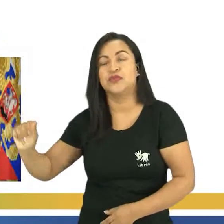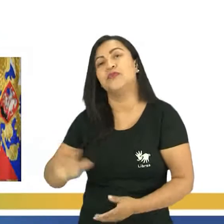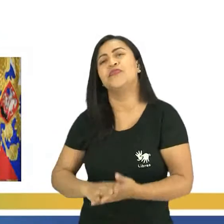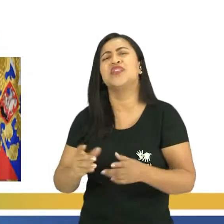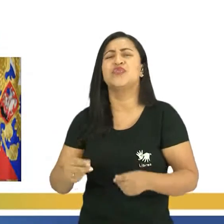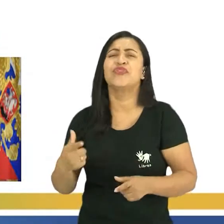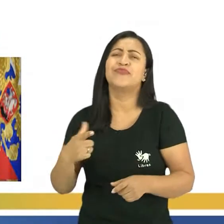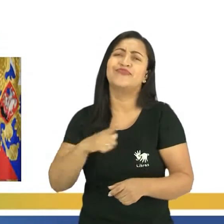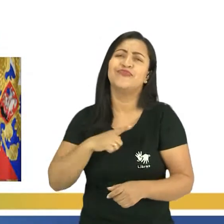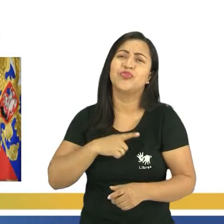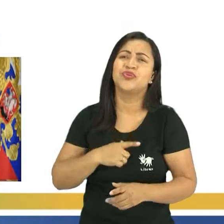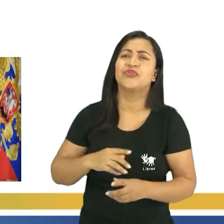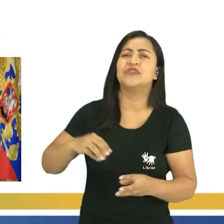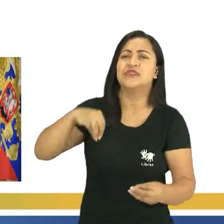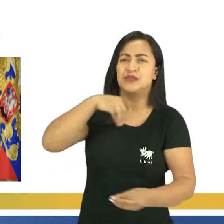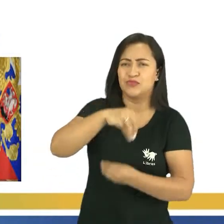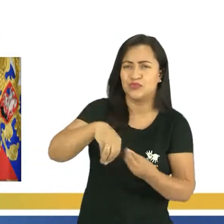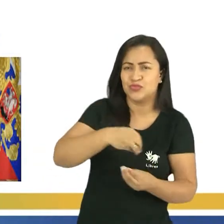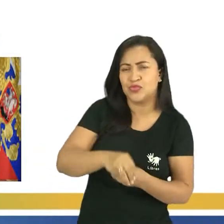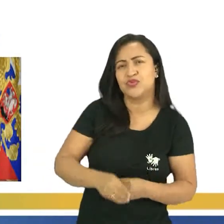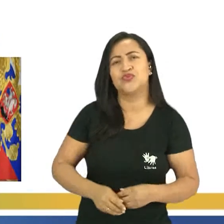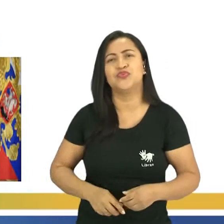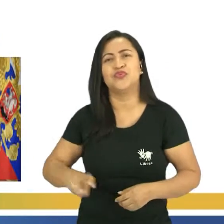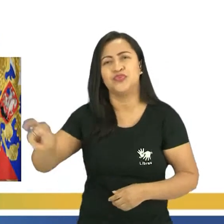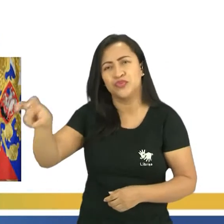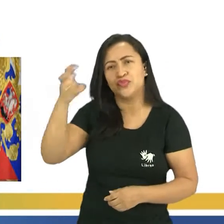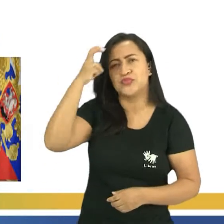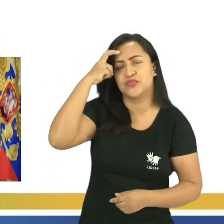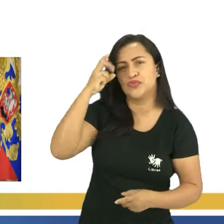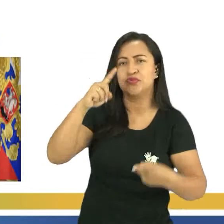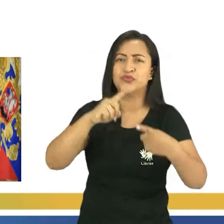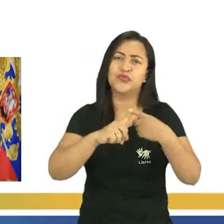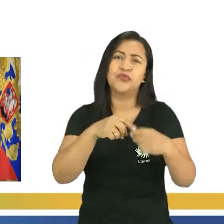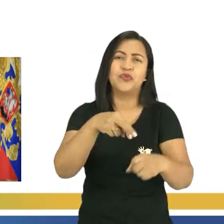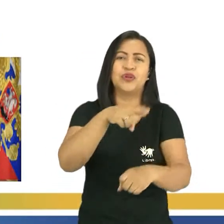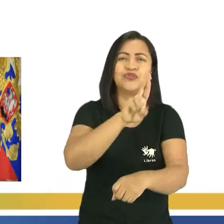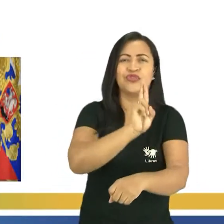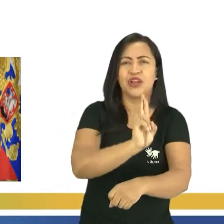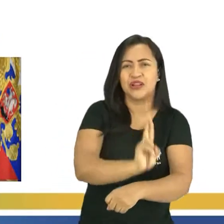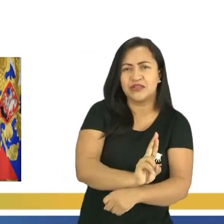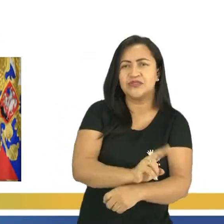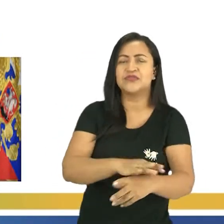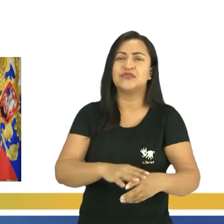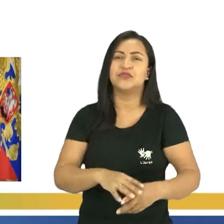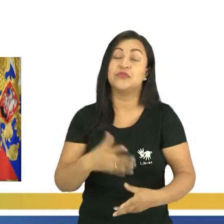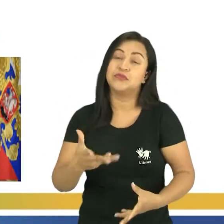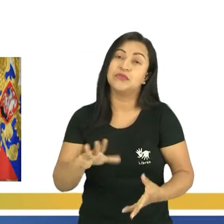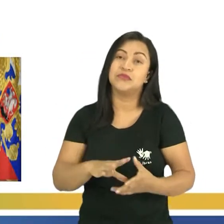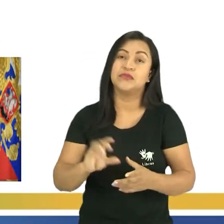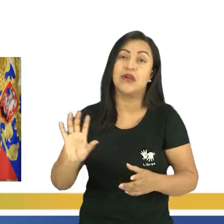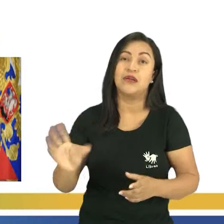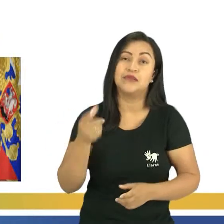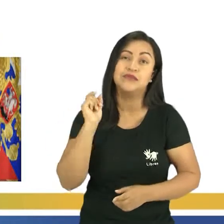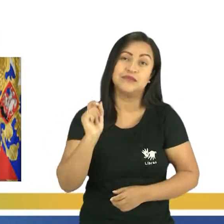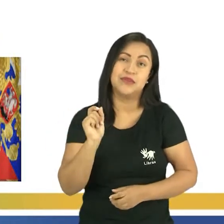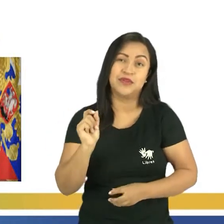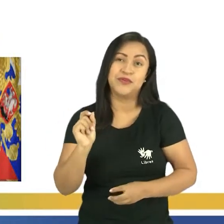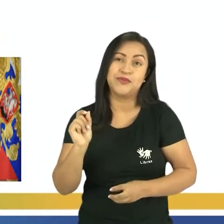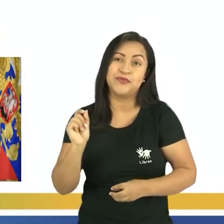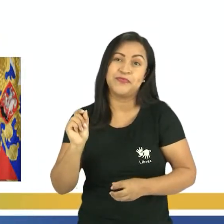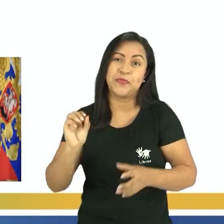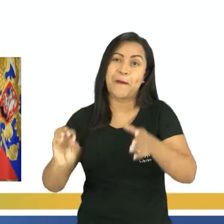de língua, de religião. Tá? Isso promove vários povos dentro de um mesmo continente, tá?